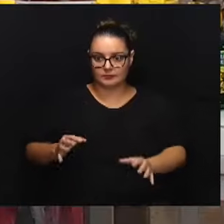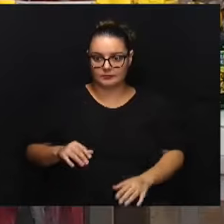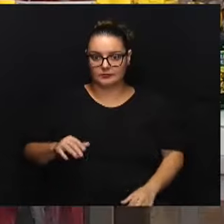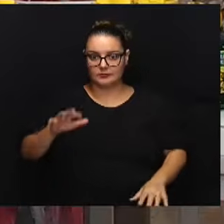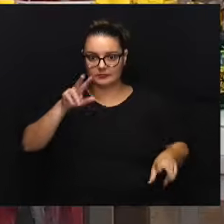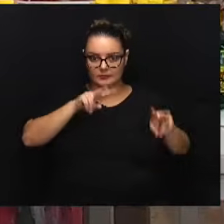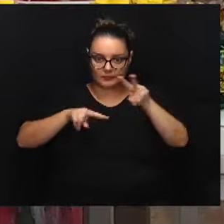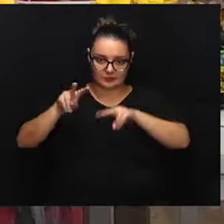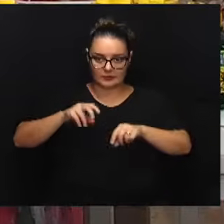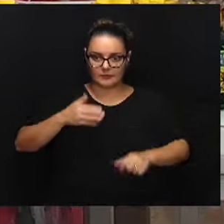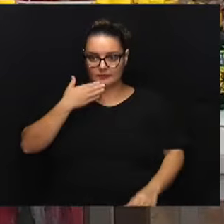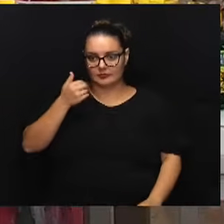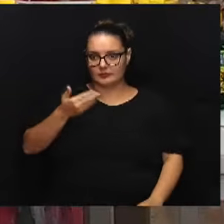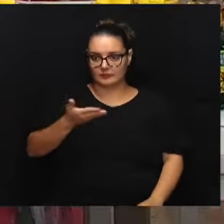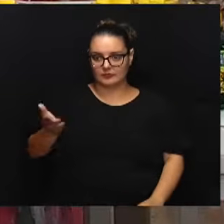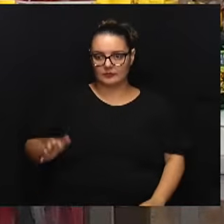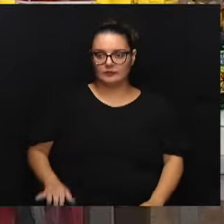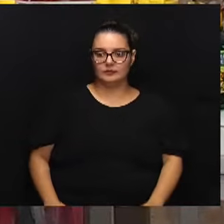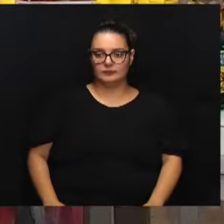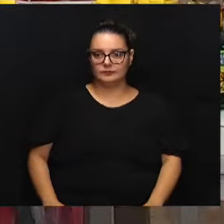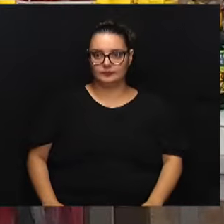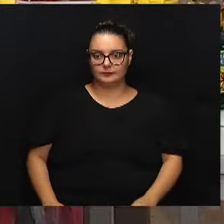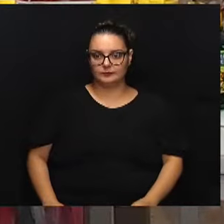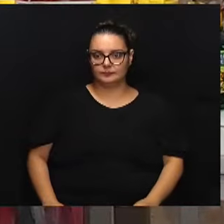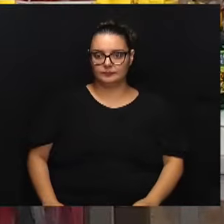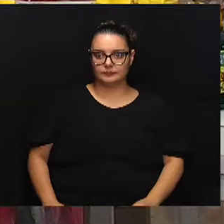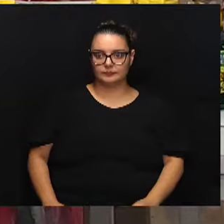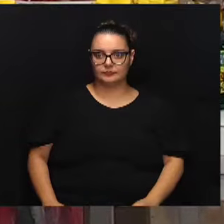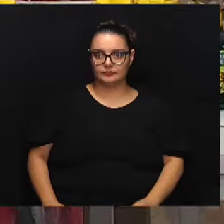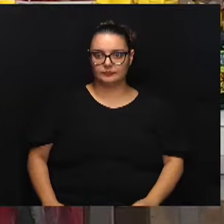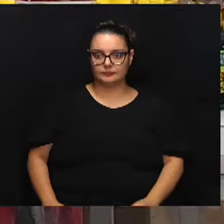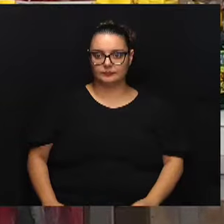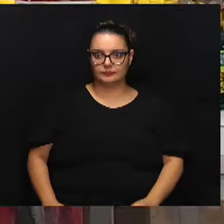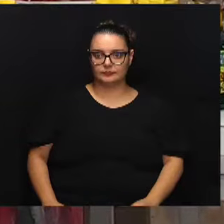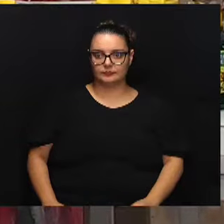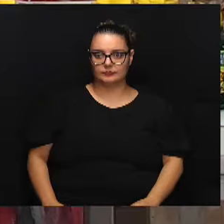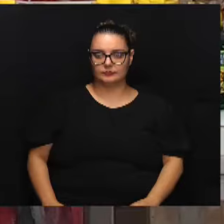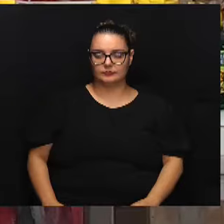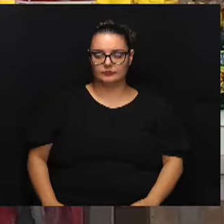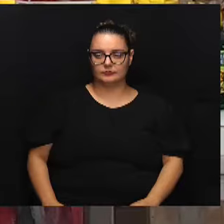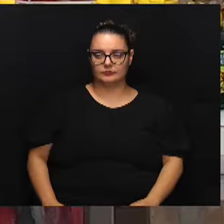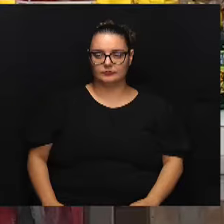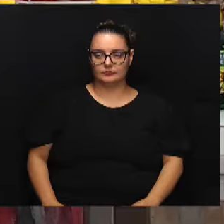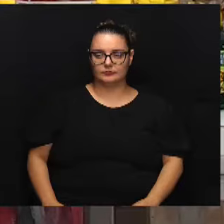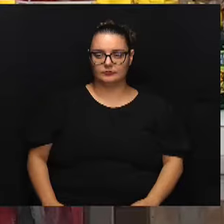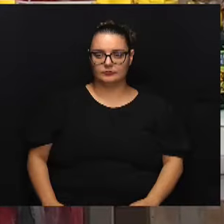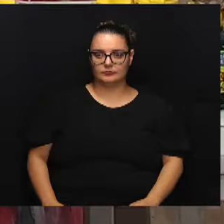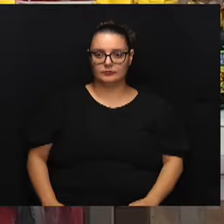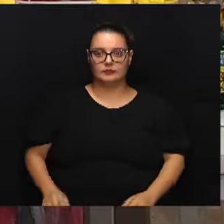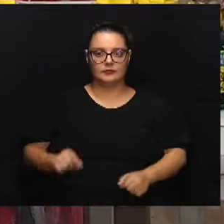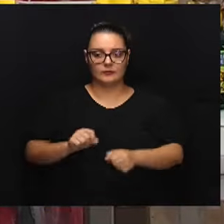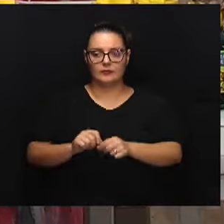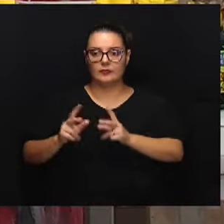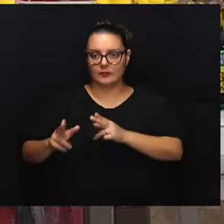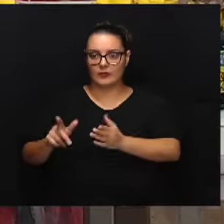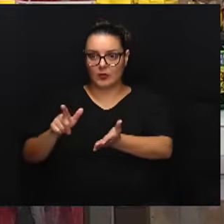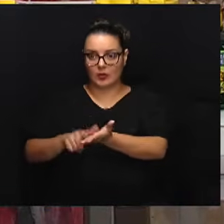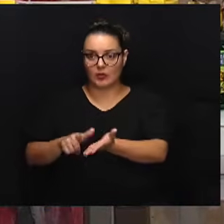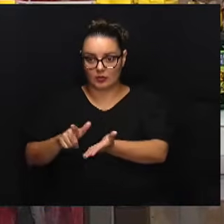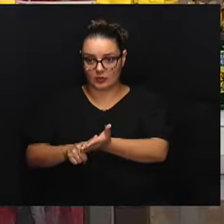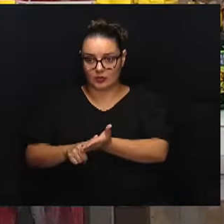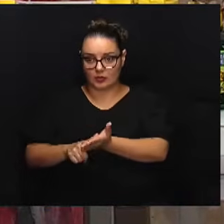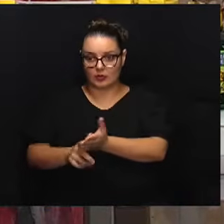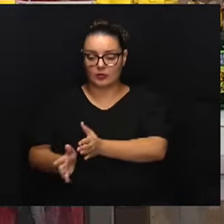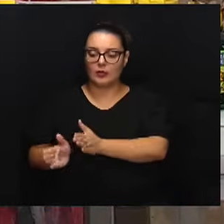para vocês. Pra gente passar na tela, a gente vai usar, vamos fazer a mesma coisa que a gente fez a folha, a gente